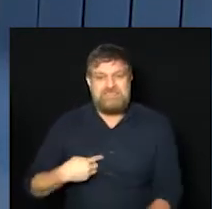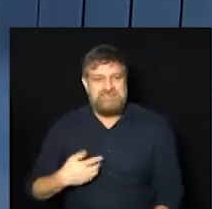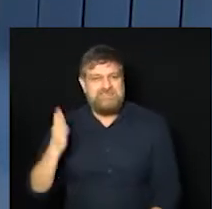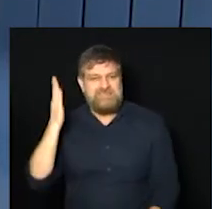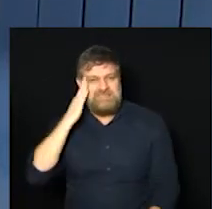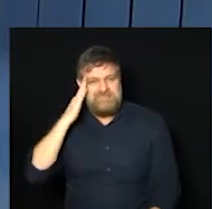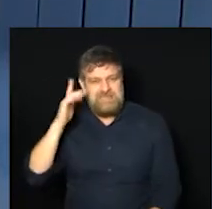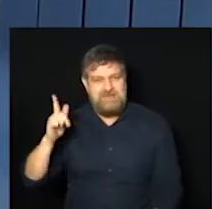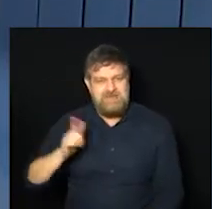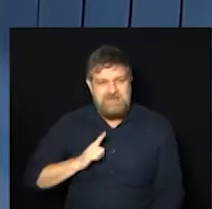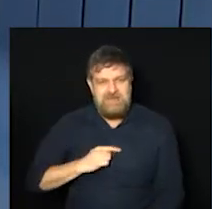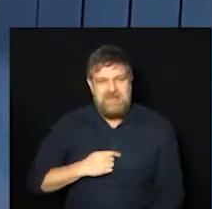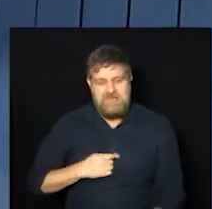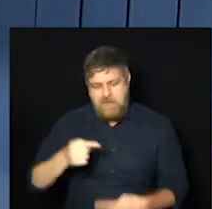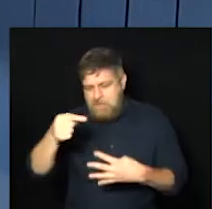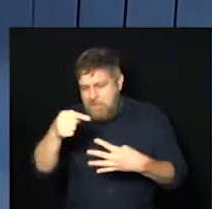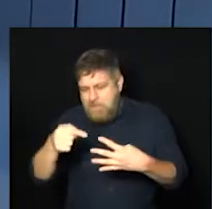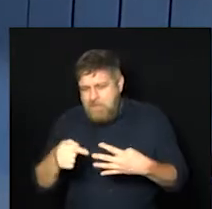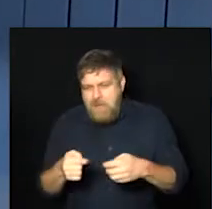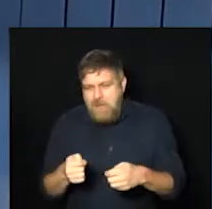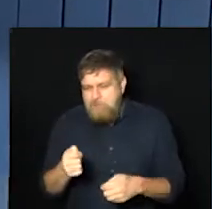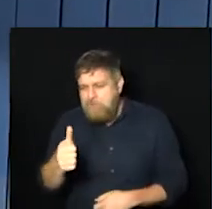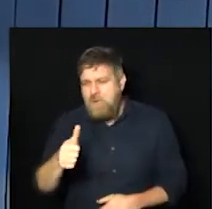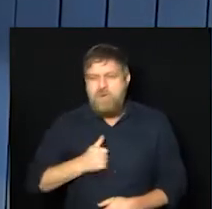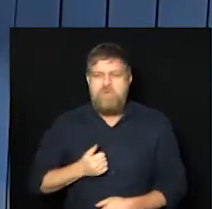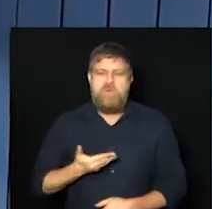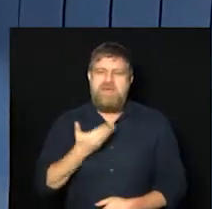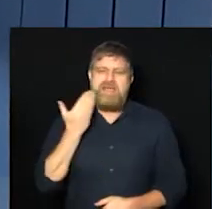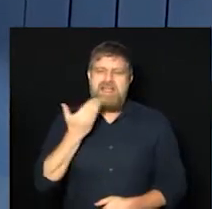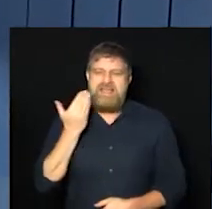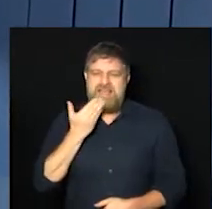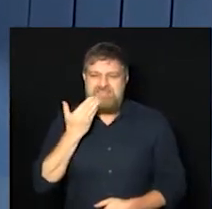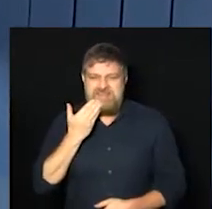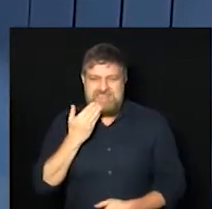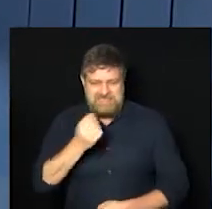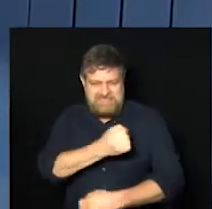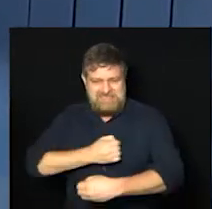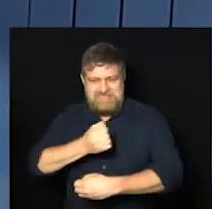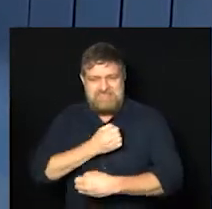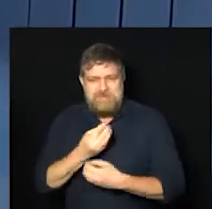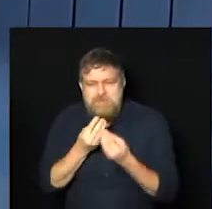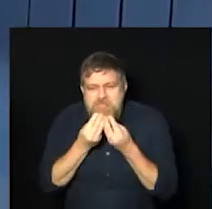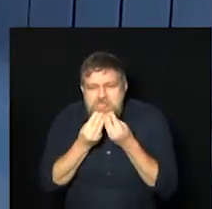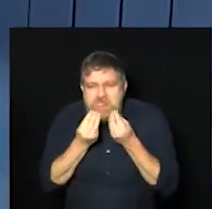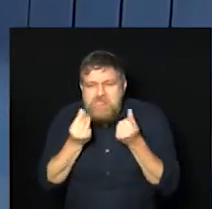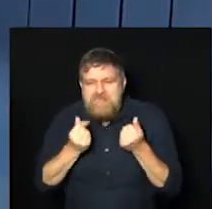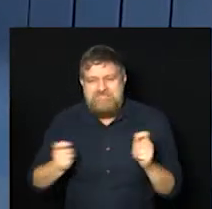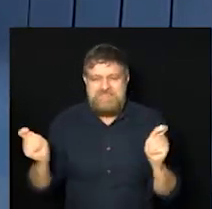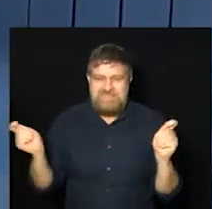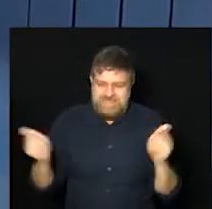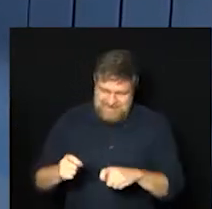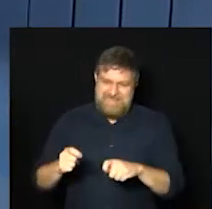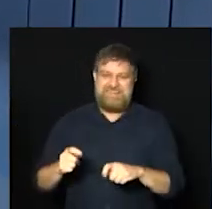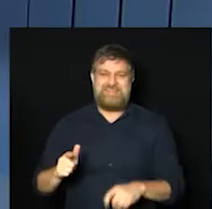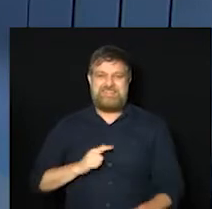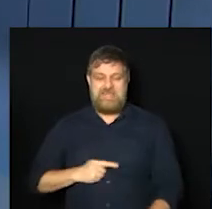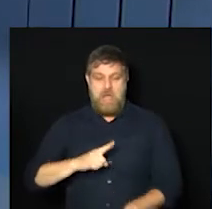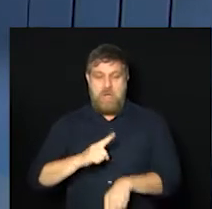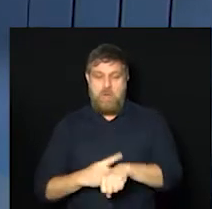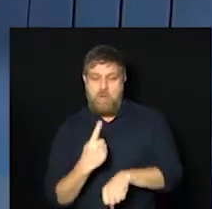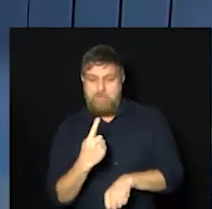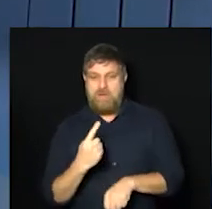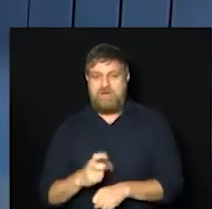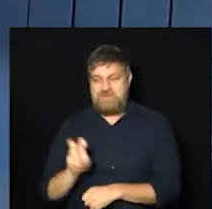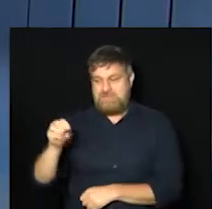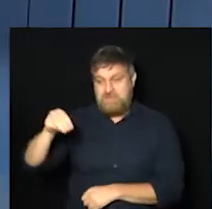né? São poucos ingredientes, são fáceis e sempre receitas gostosas que dão certo.